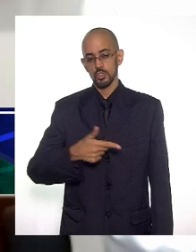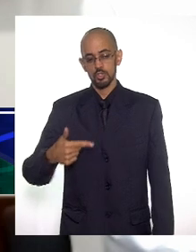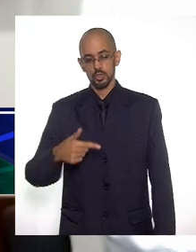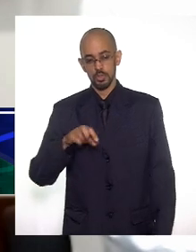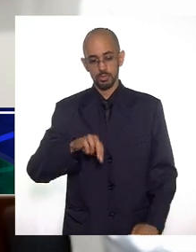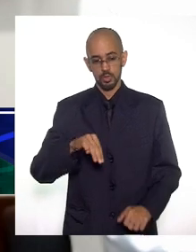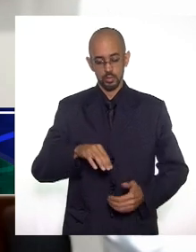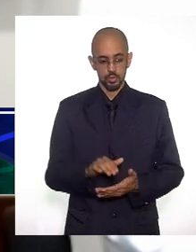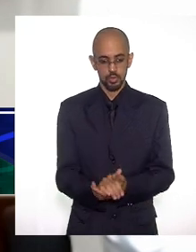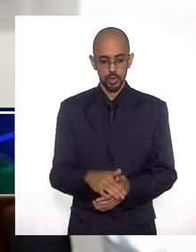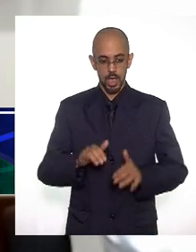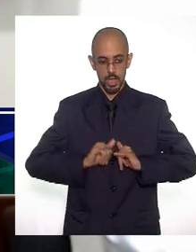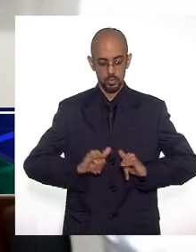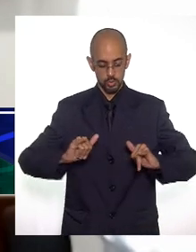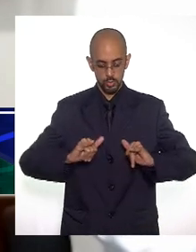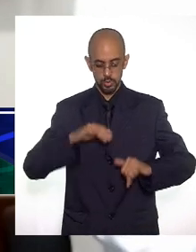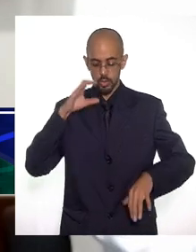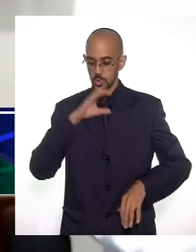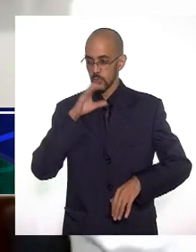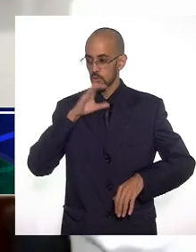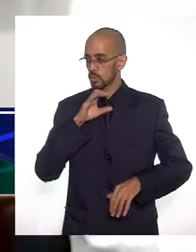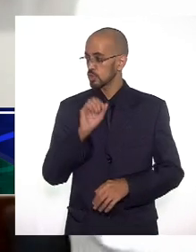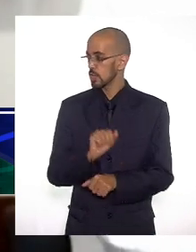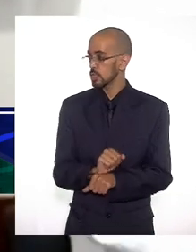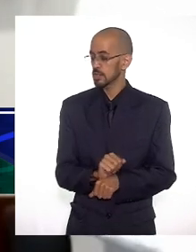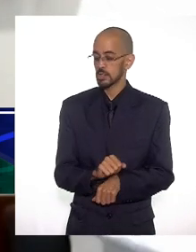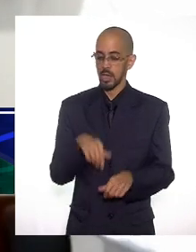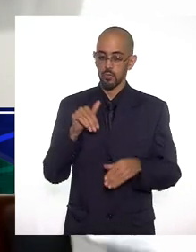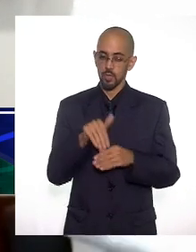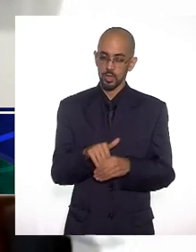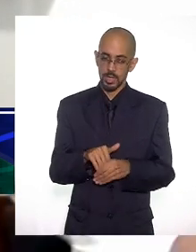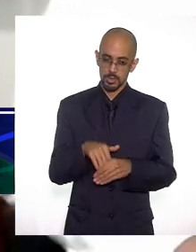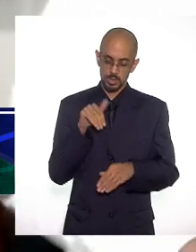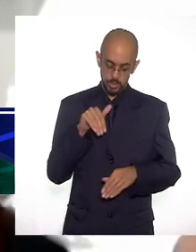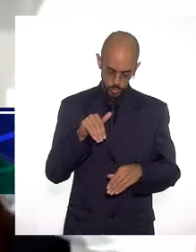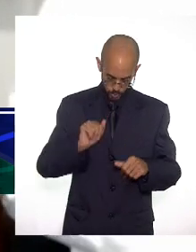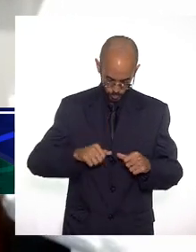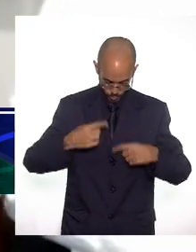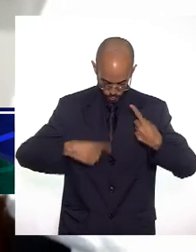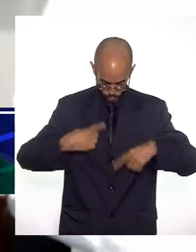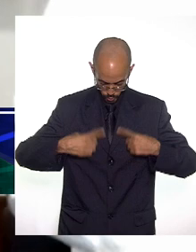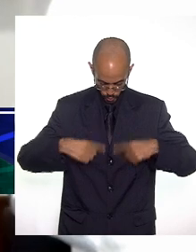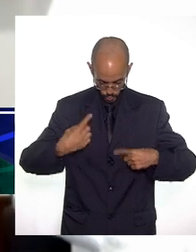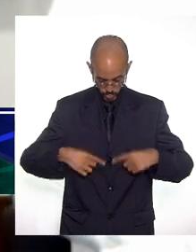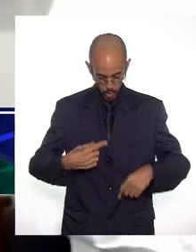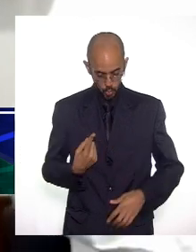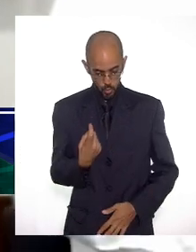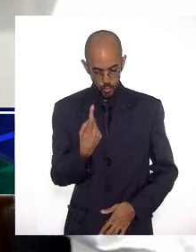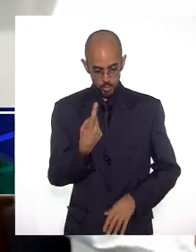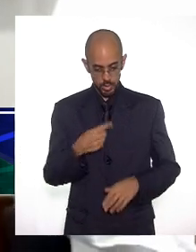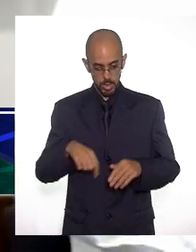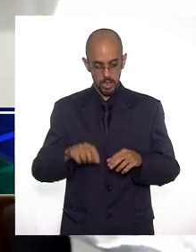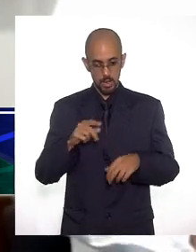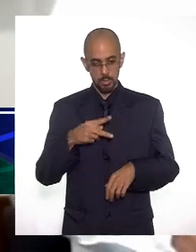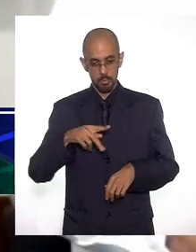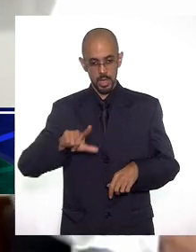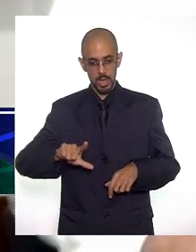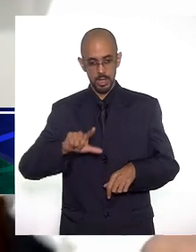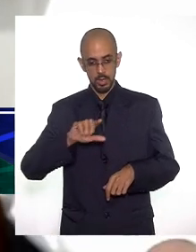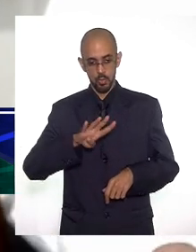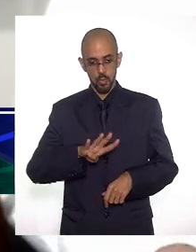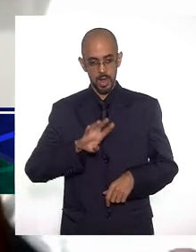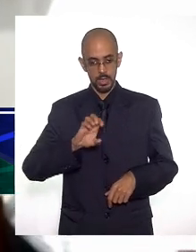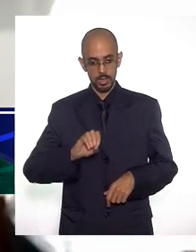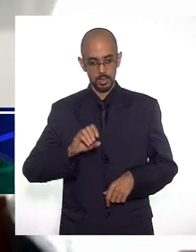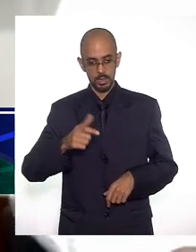dia. Anuncio, em regime de urgência, em votação, em discussão única, projeto de lei complementar 40/2021,